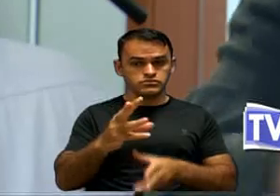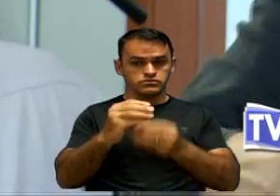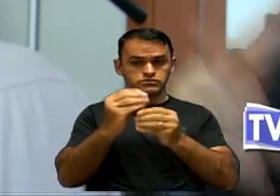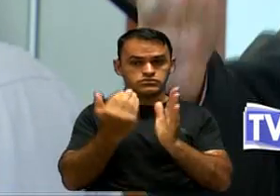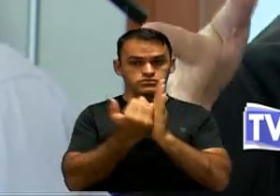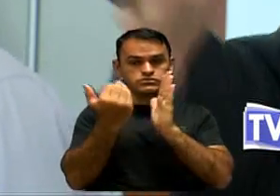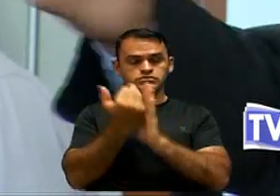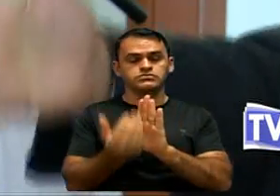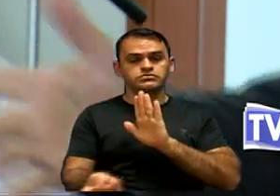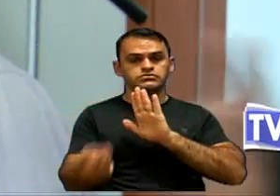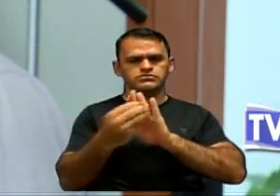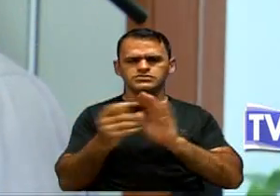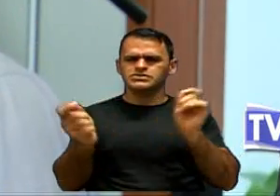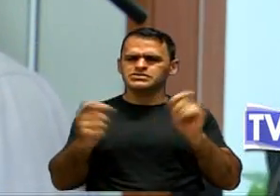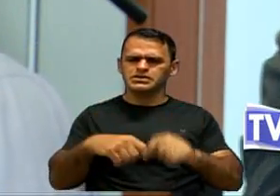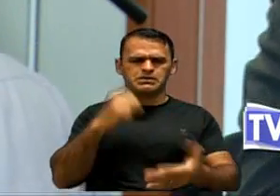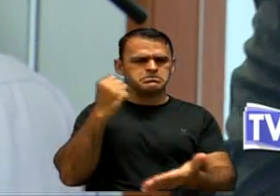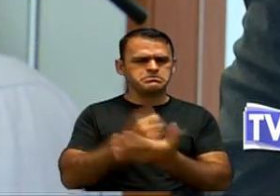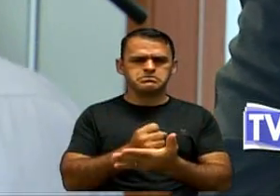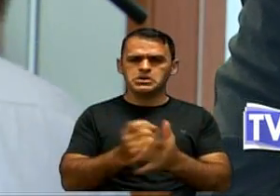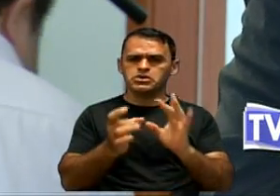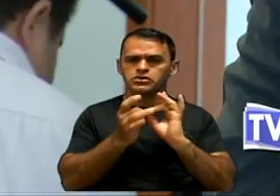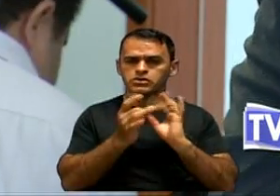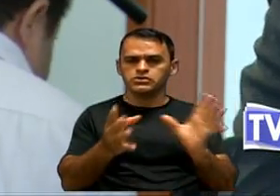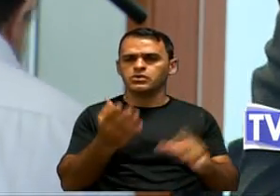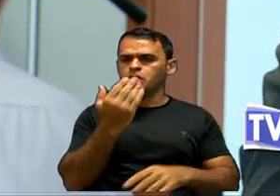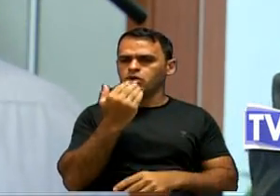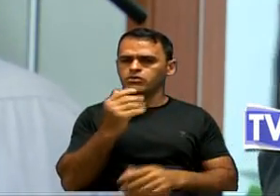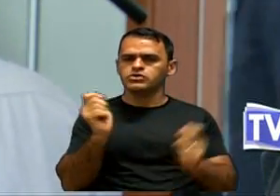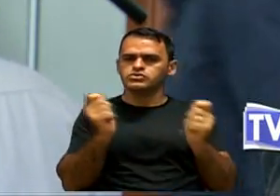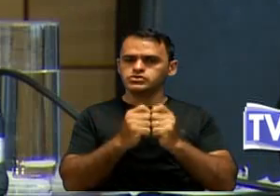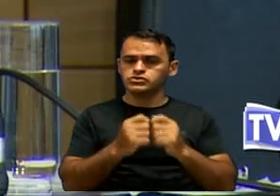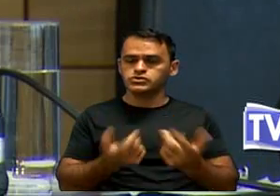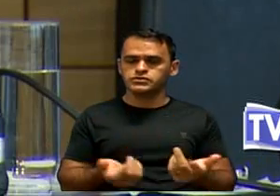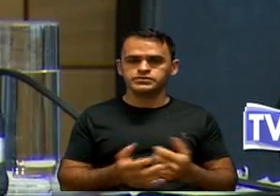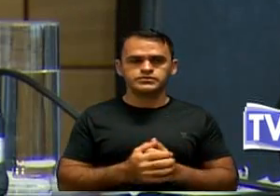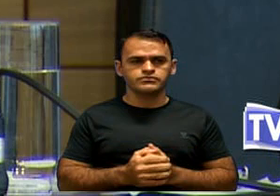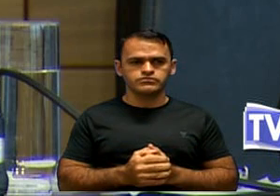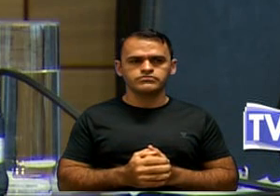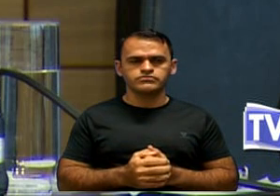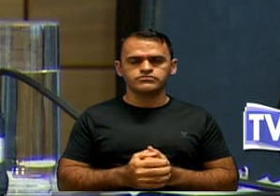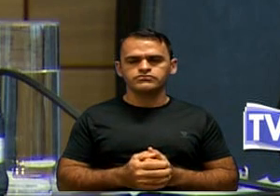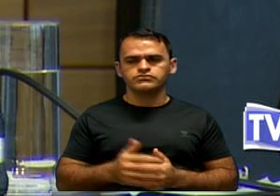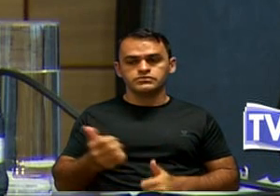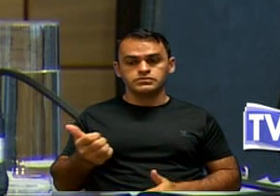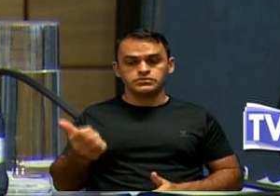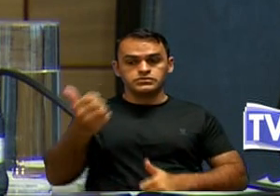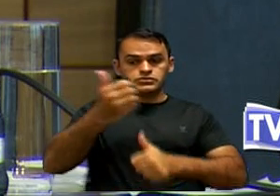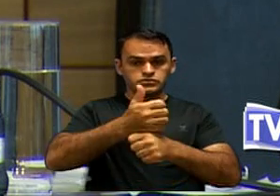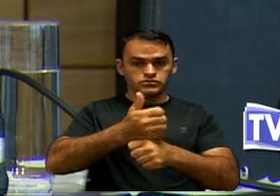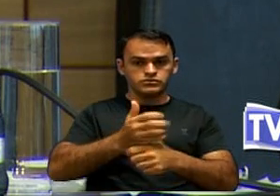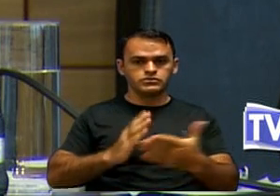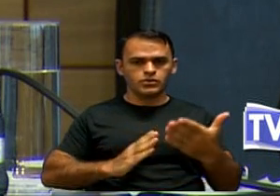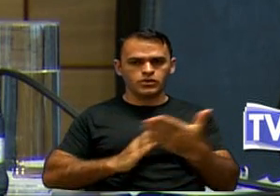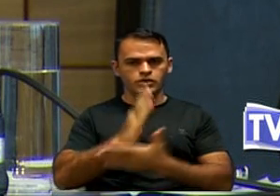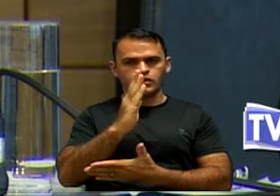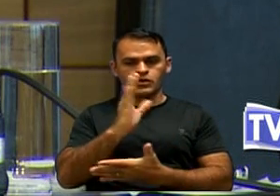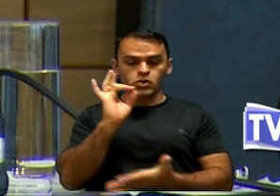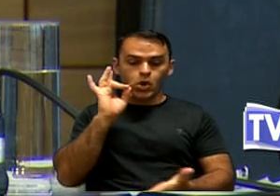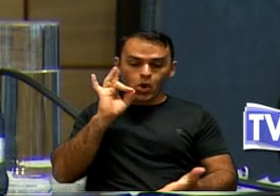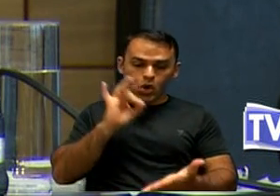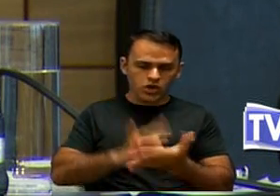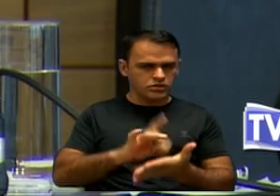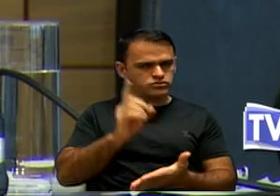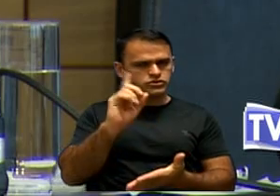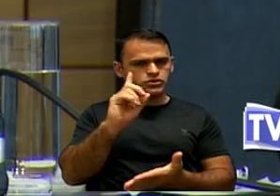obrigado. Aliás, o senhor está pedindo, Vitão, que se aprove o substitutivo, não é o original. Isso, o substitutivo. Nós demos parecer